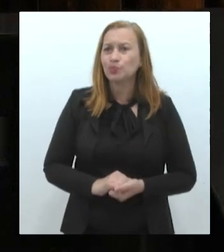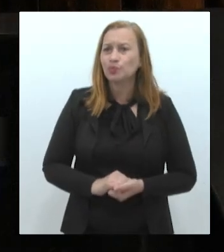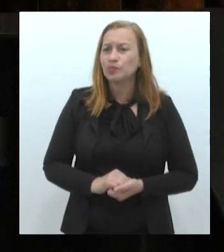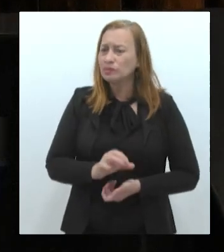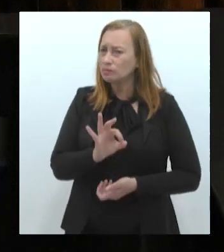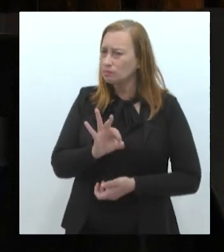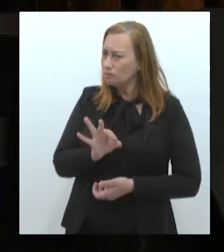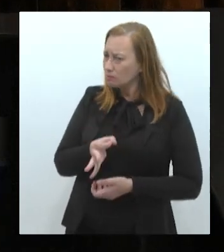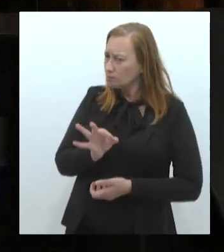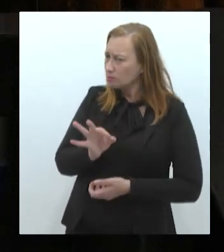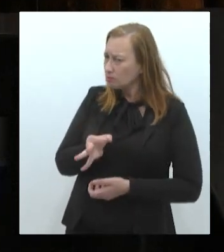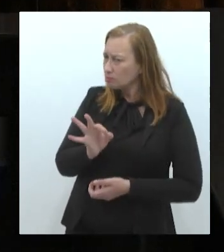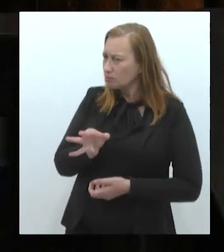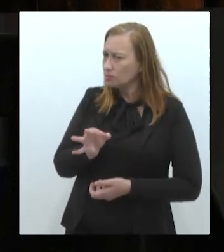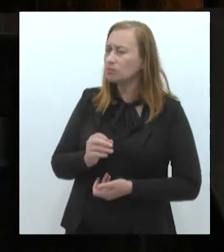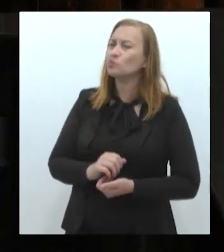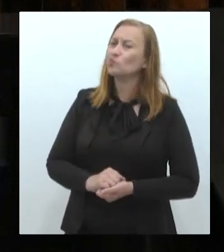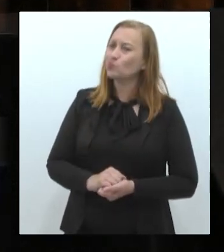seguramente